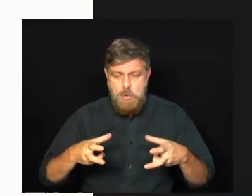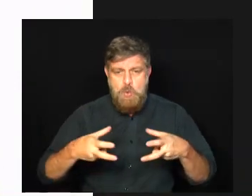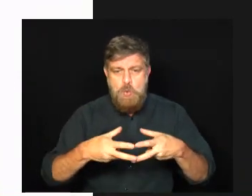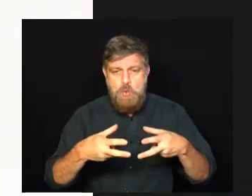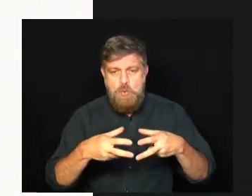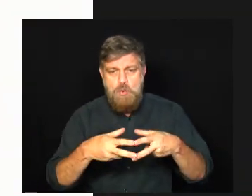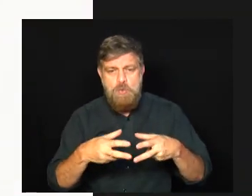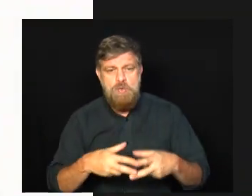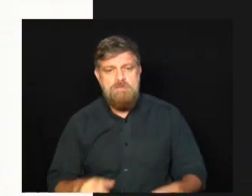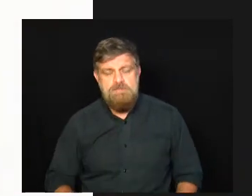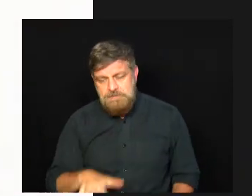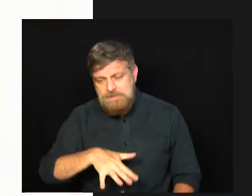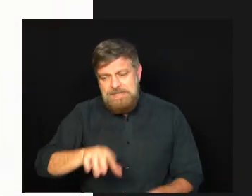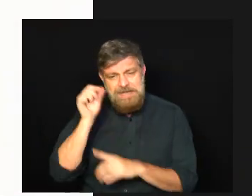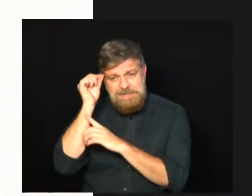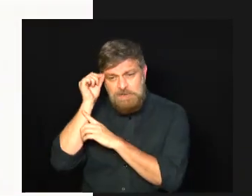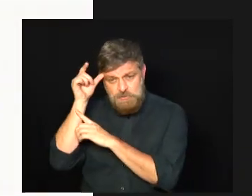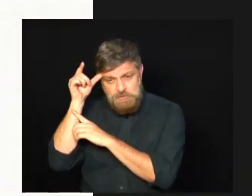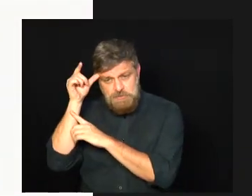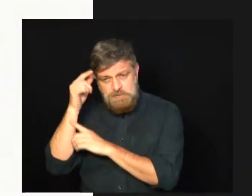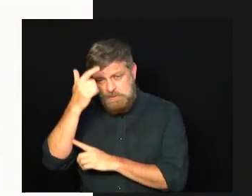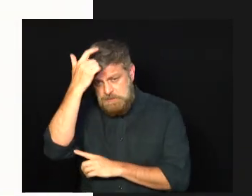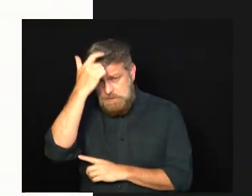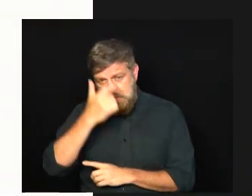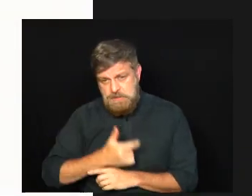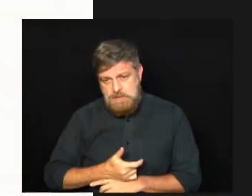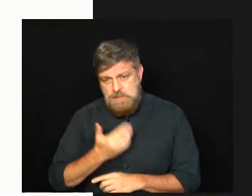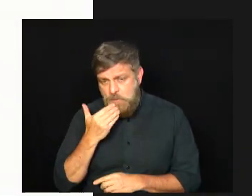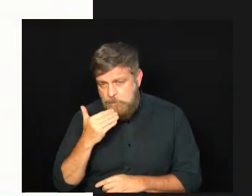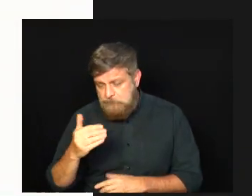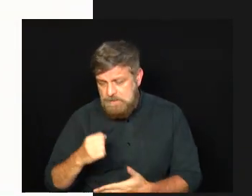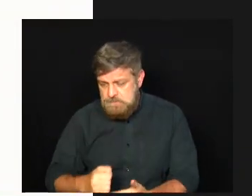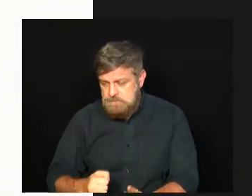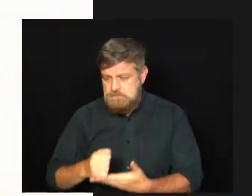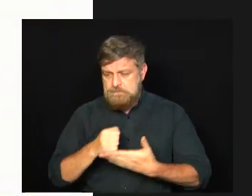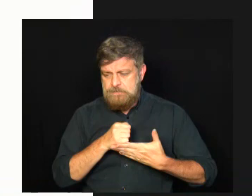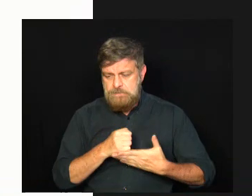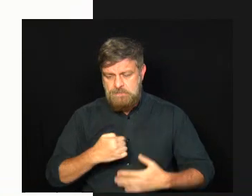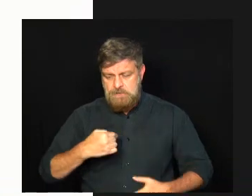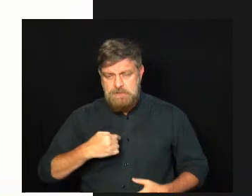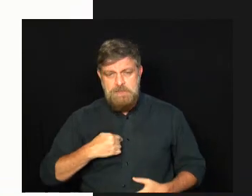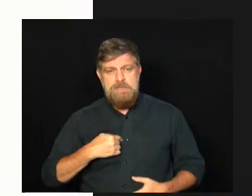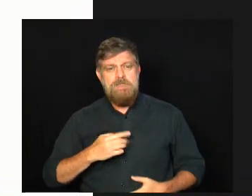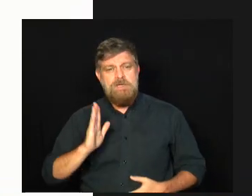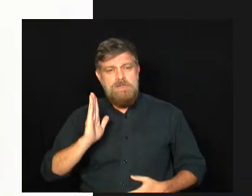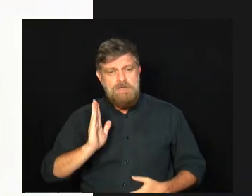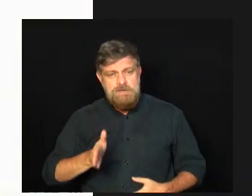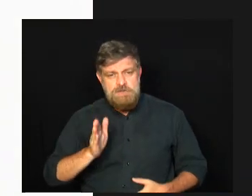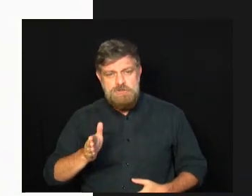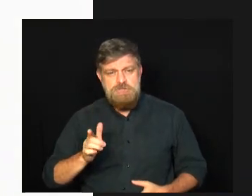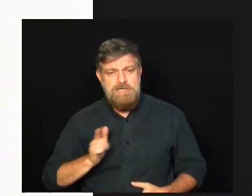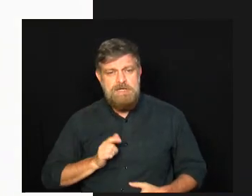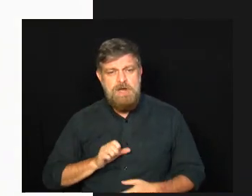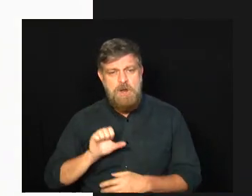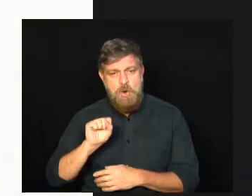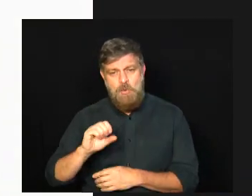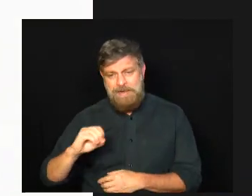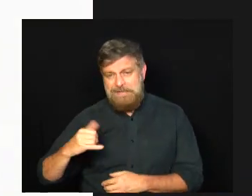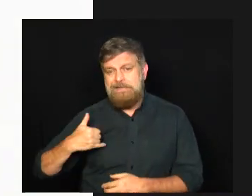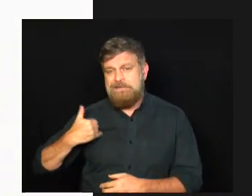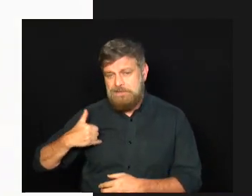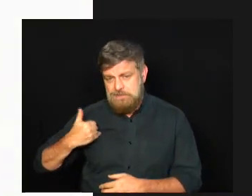da Comissão de Cultura. Eu conto com vocês, estou aqui já nos meus 80